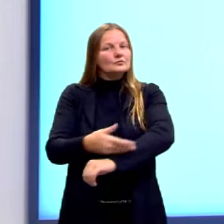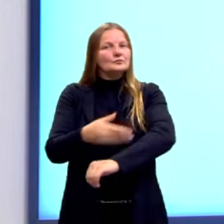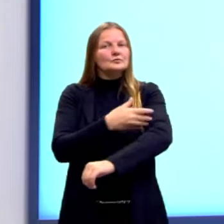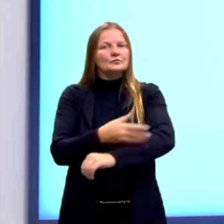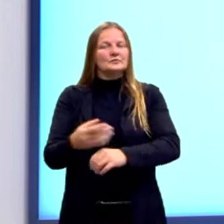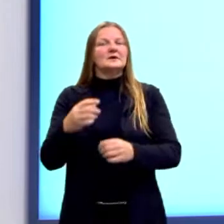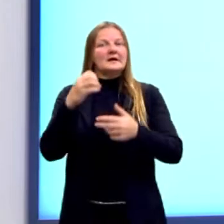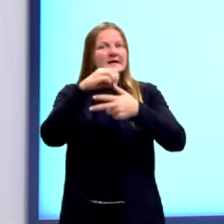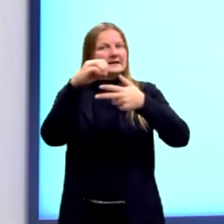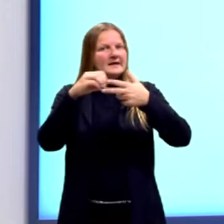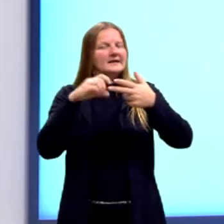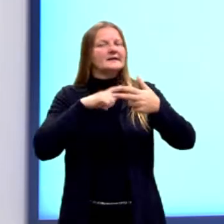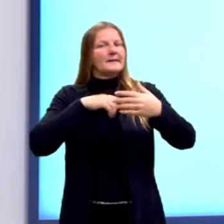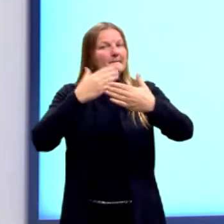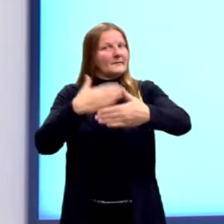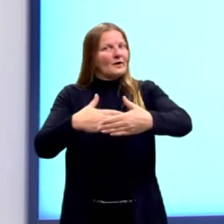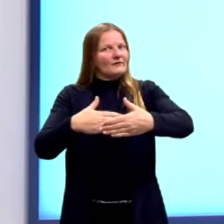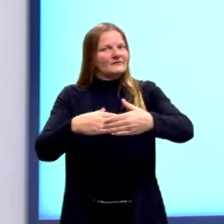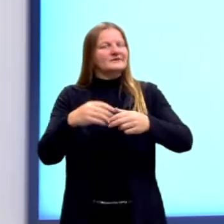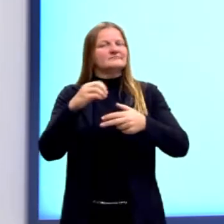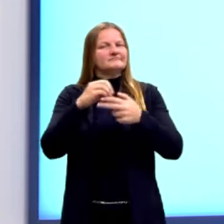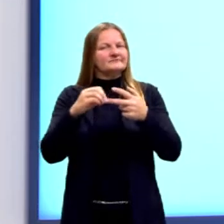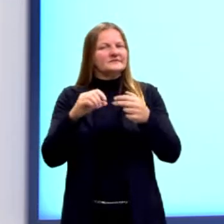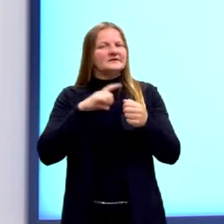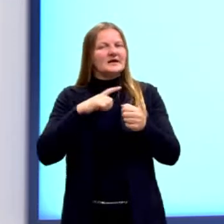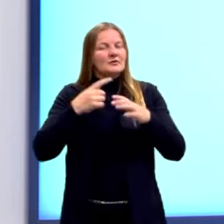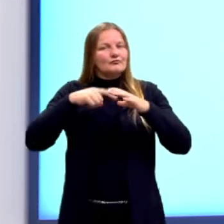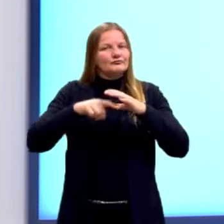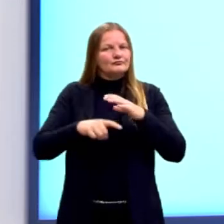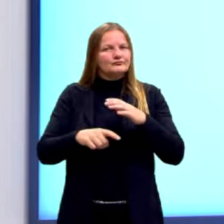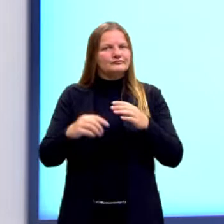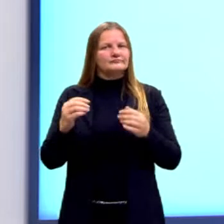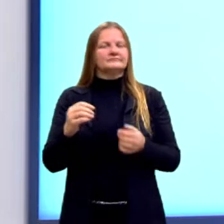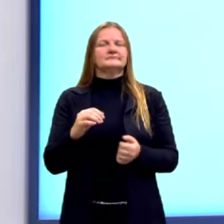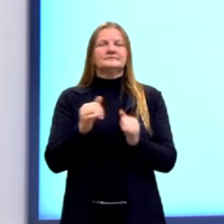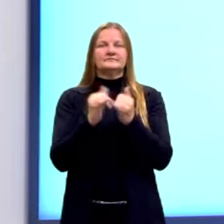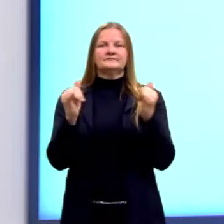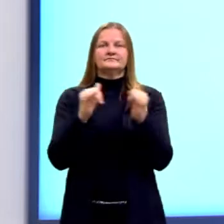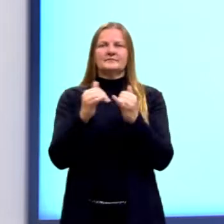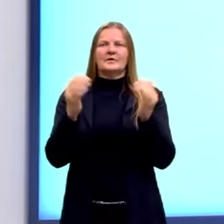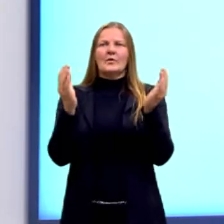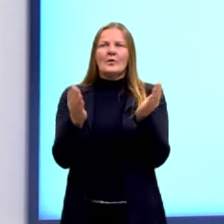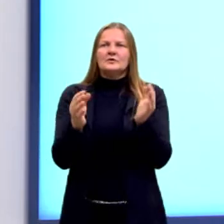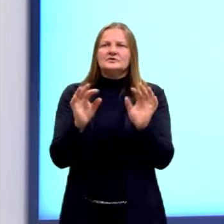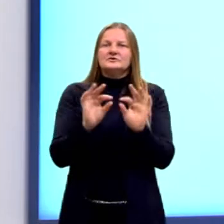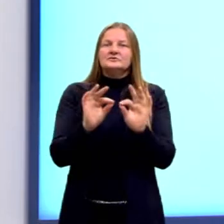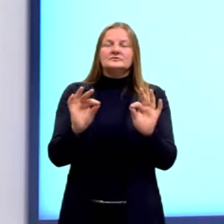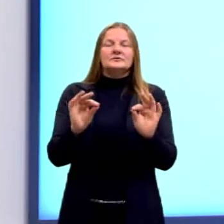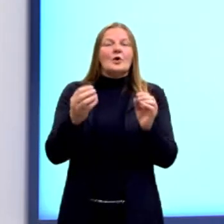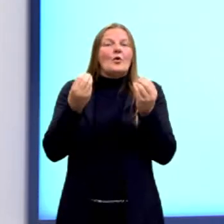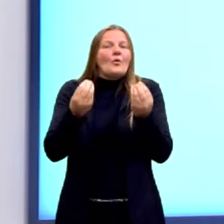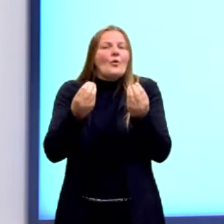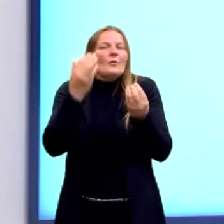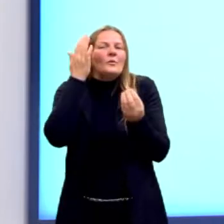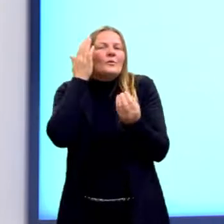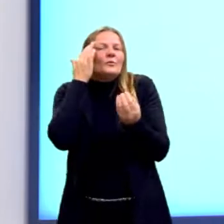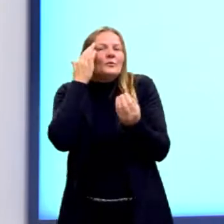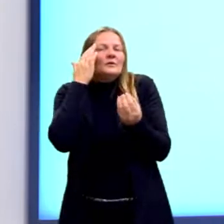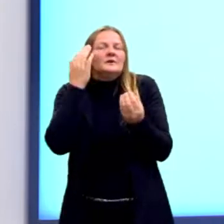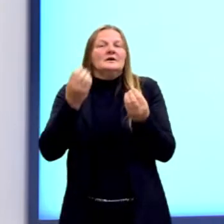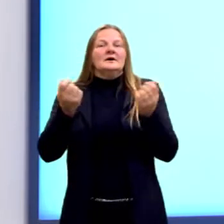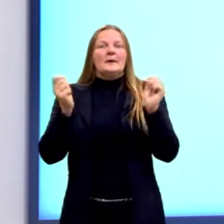aparecer né de uma forma mais aplicada Ah tá mas hoje a gente vai ver da onde que vem